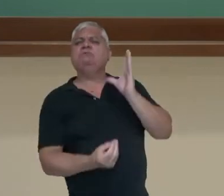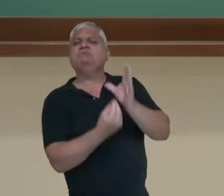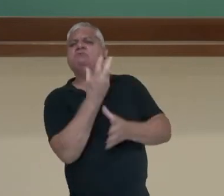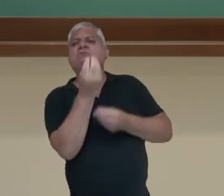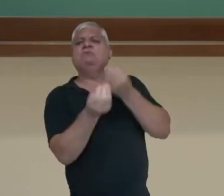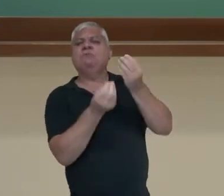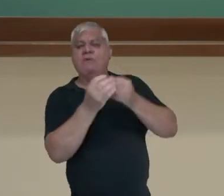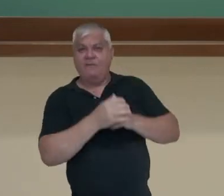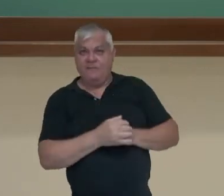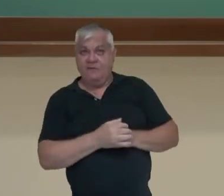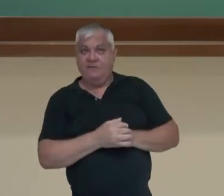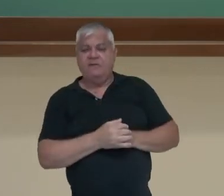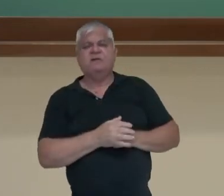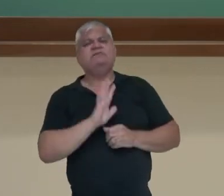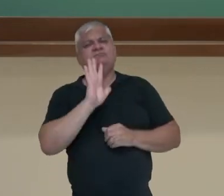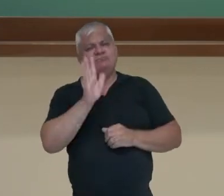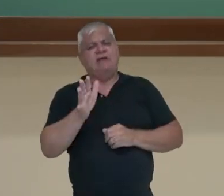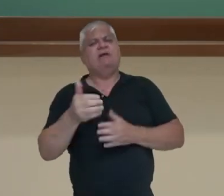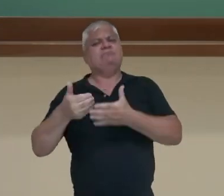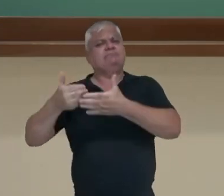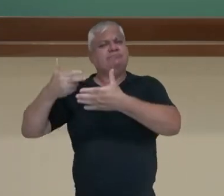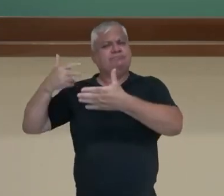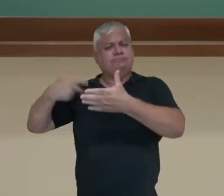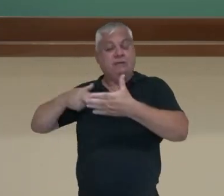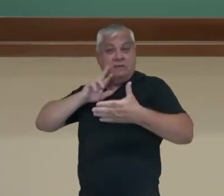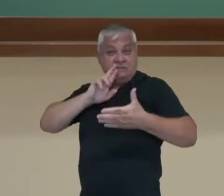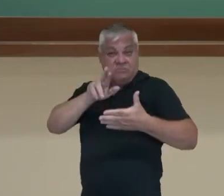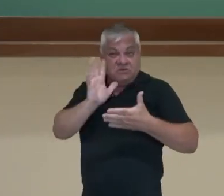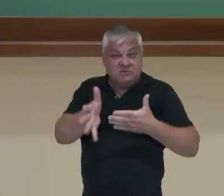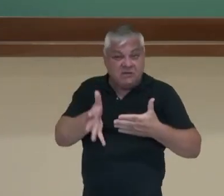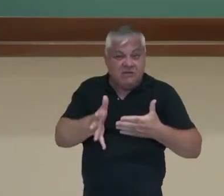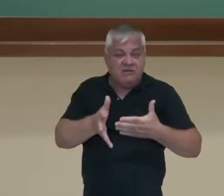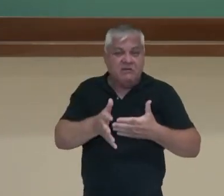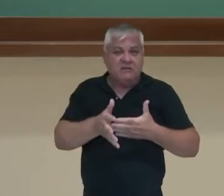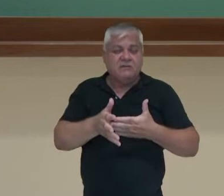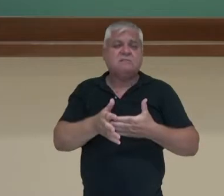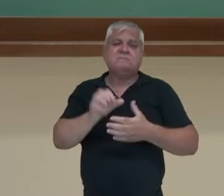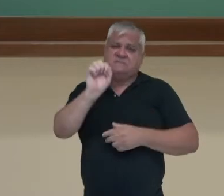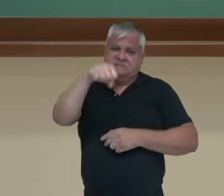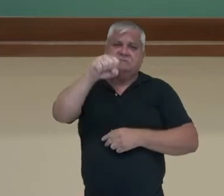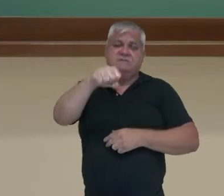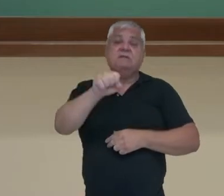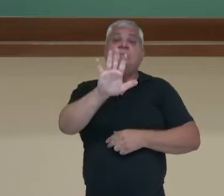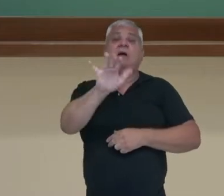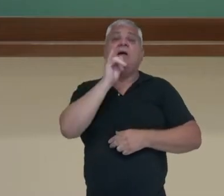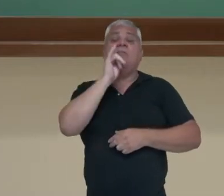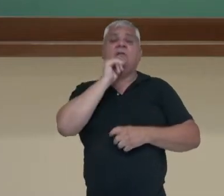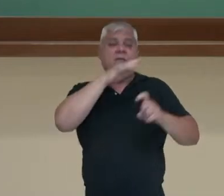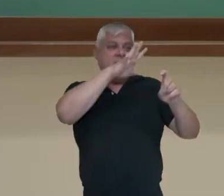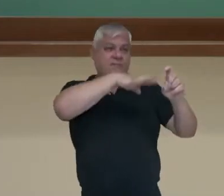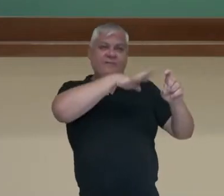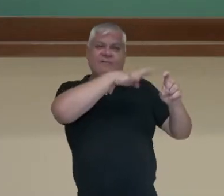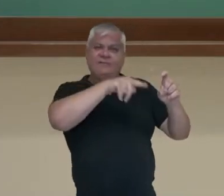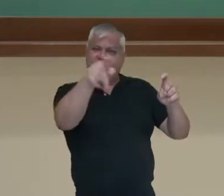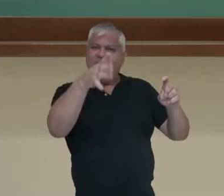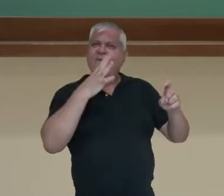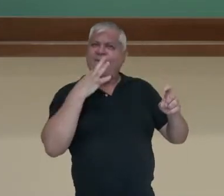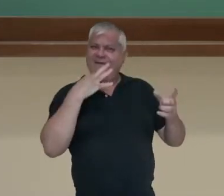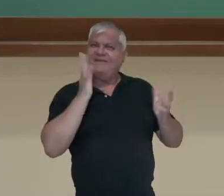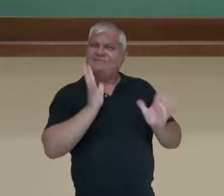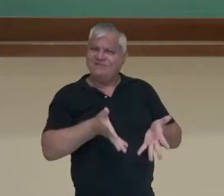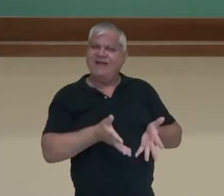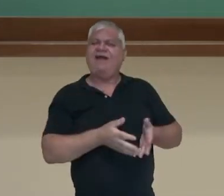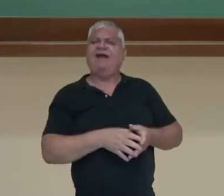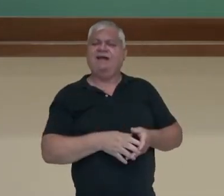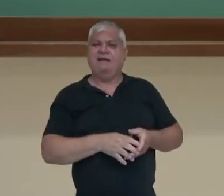Mas é claro que já existiam essas respostas na Grécia Antiga? Existiam sim. Nas mitologias que você conhece aí,